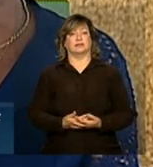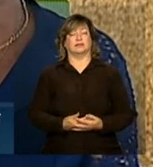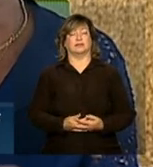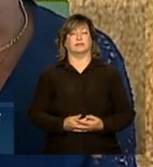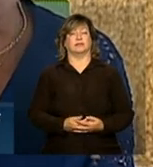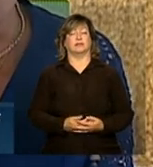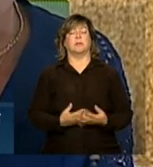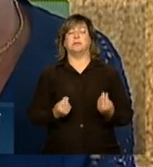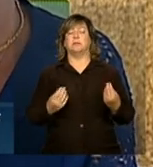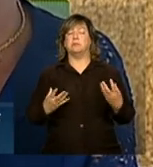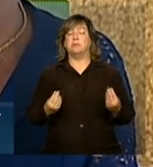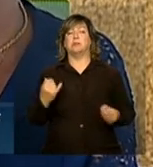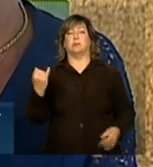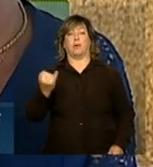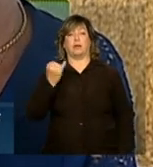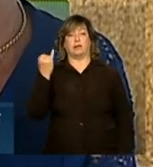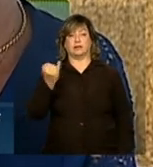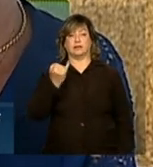que